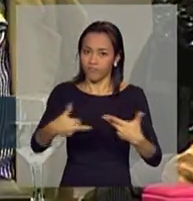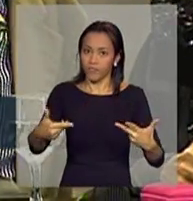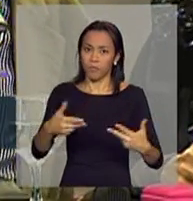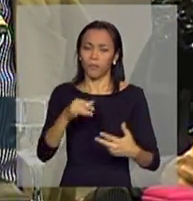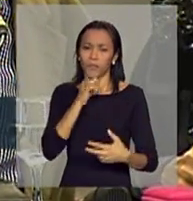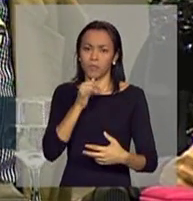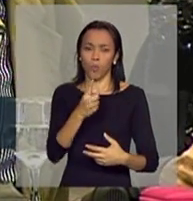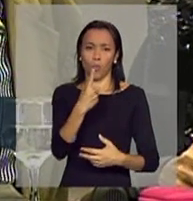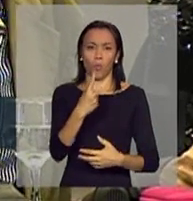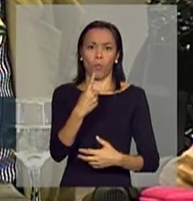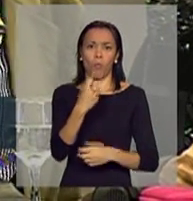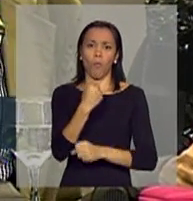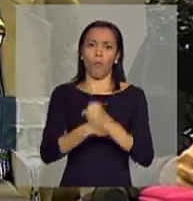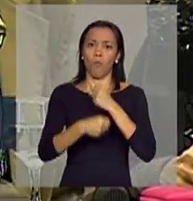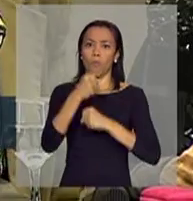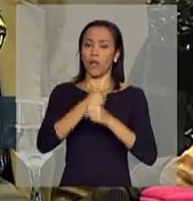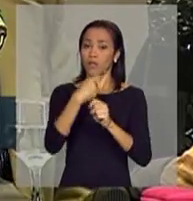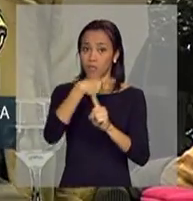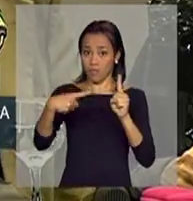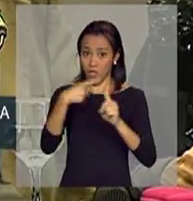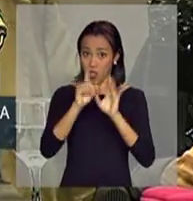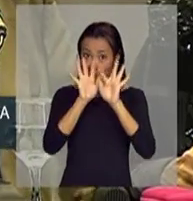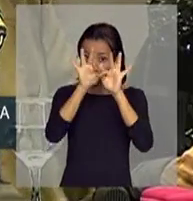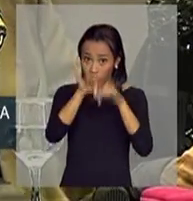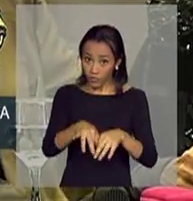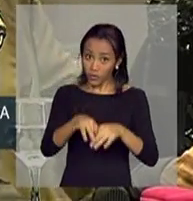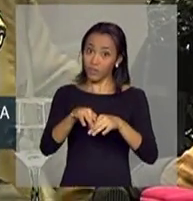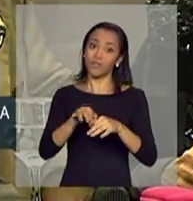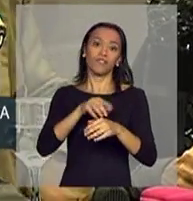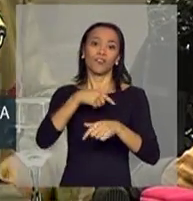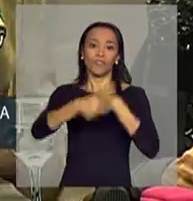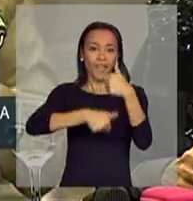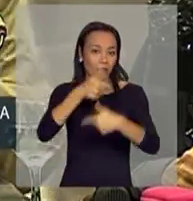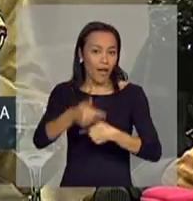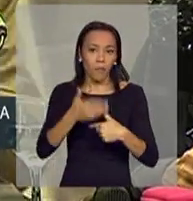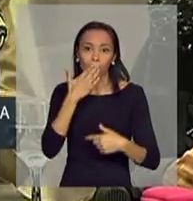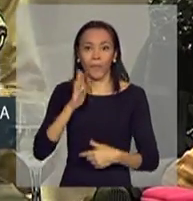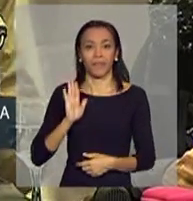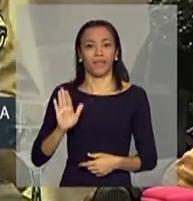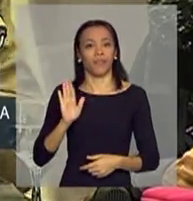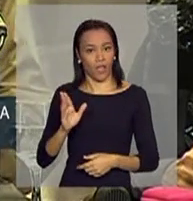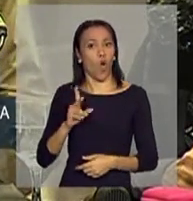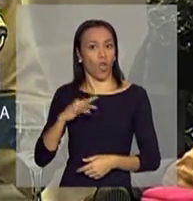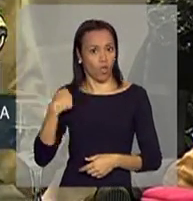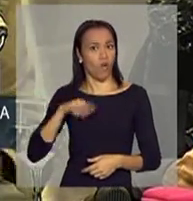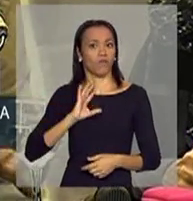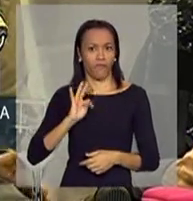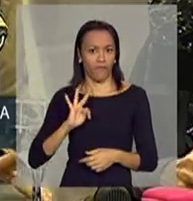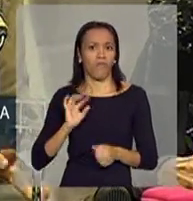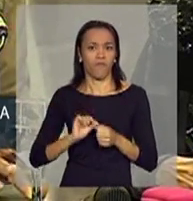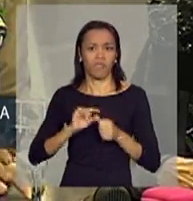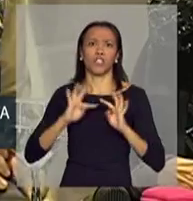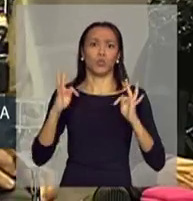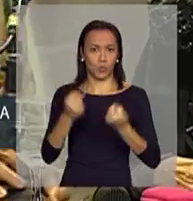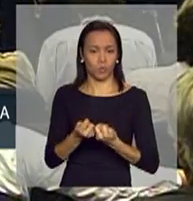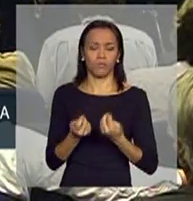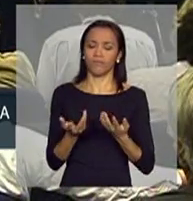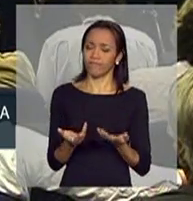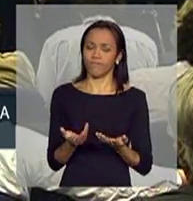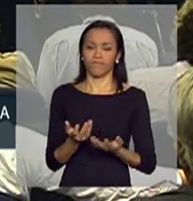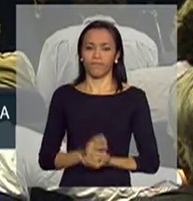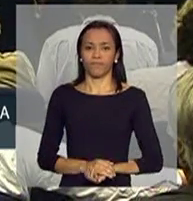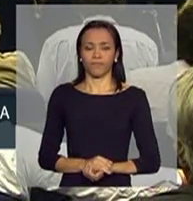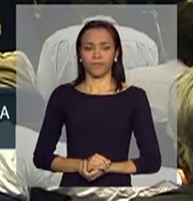meio do fim do nosso trabalho, não dá para prometer que vamos dar conta de tudo. Isso seria totalmente irresponsável.